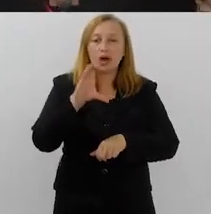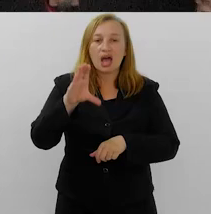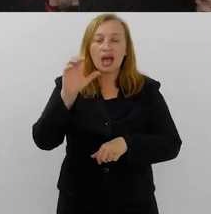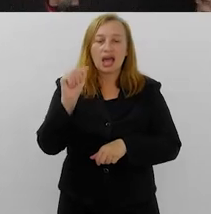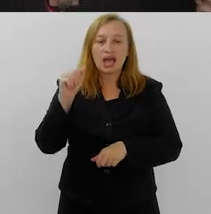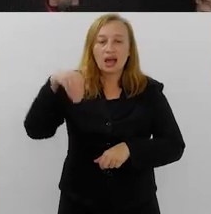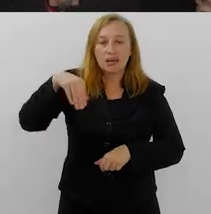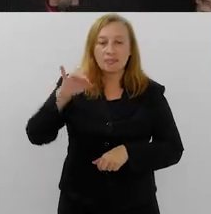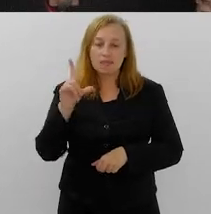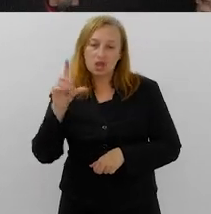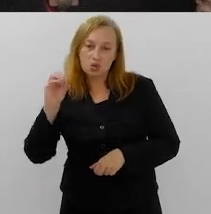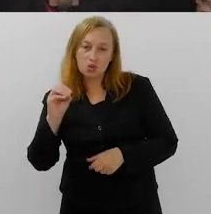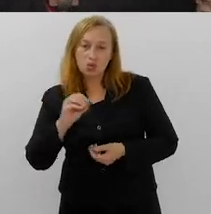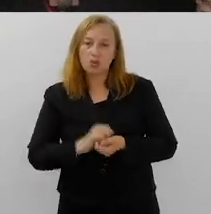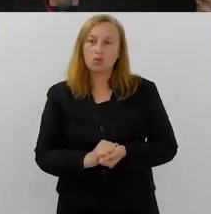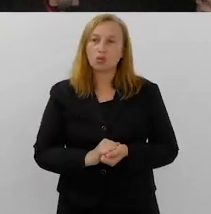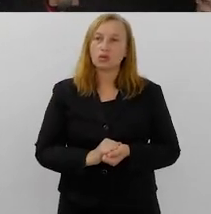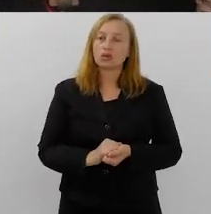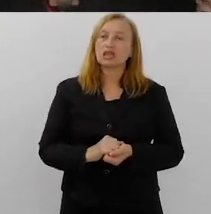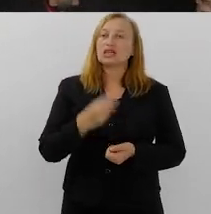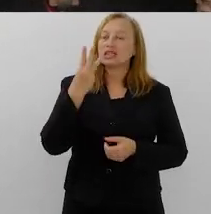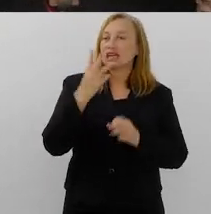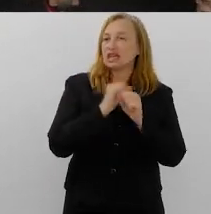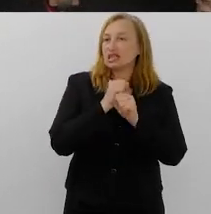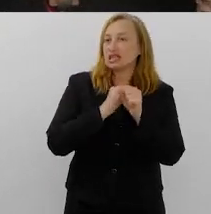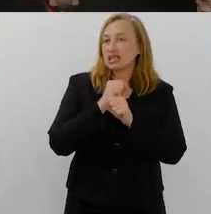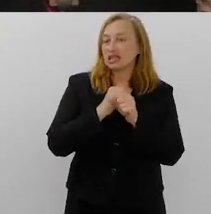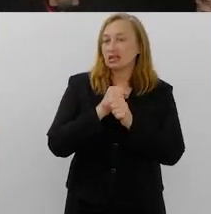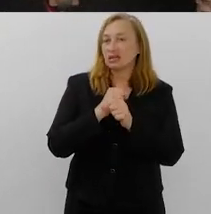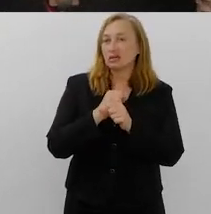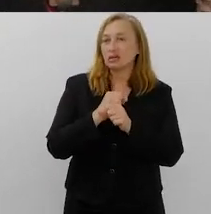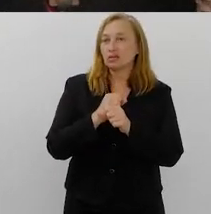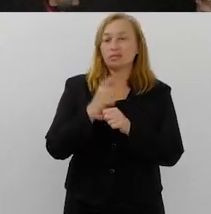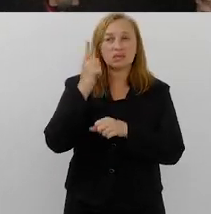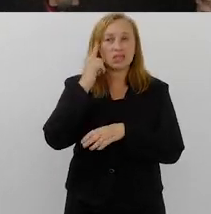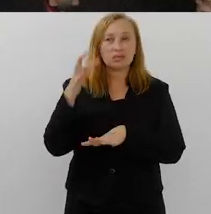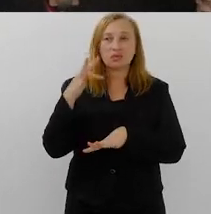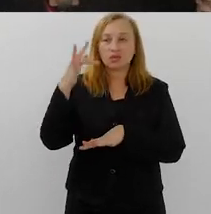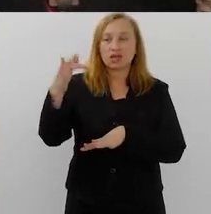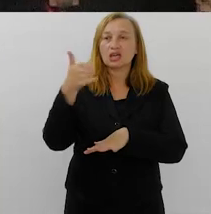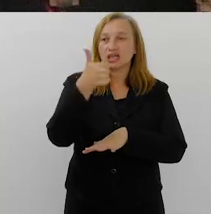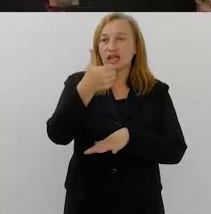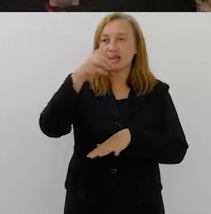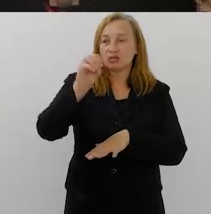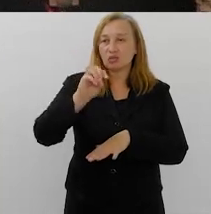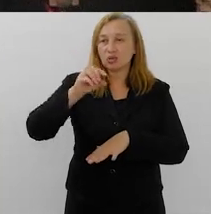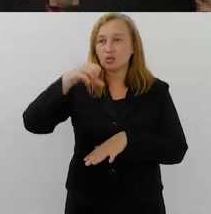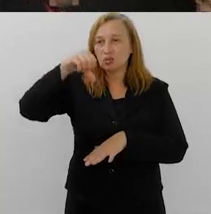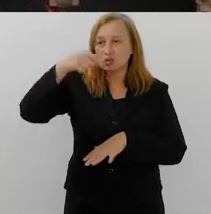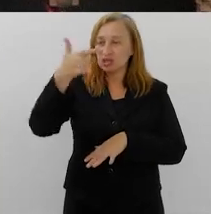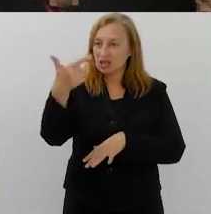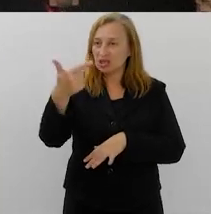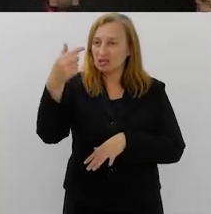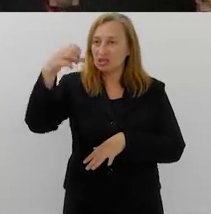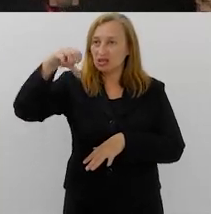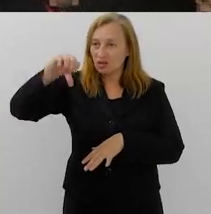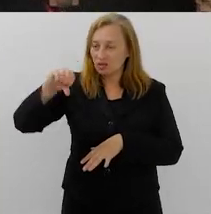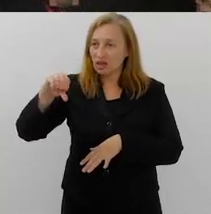Dr Camilo eh a projeção do INCA né para os próximos 3 anos é de